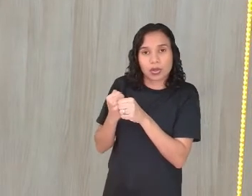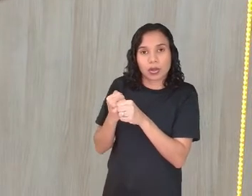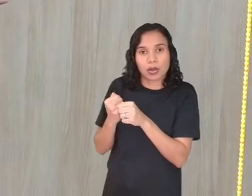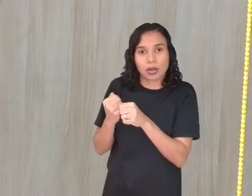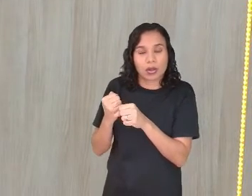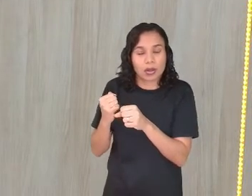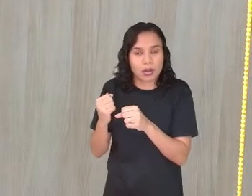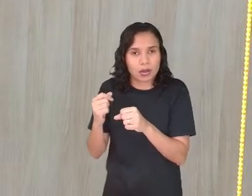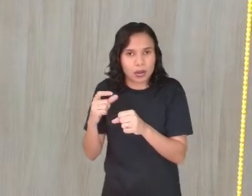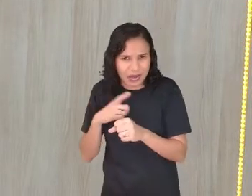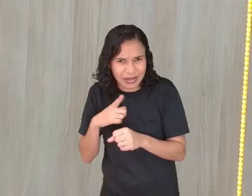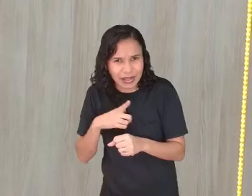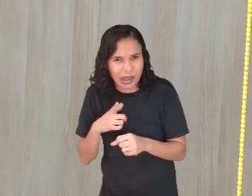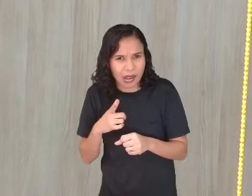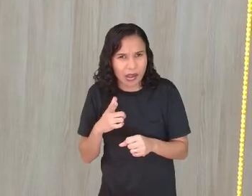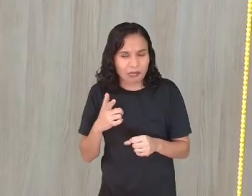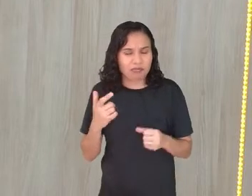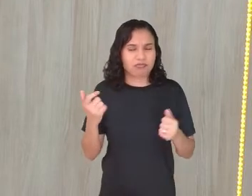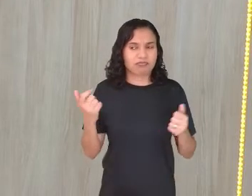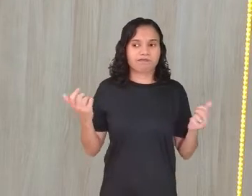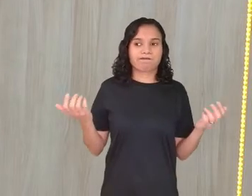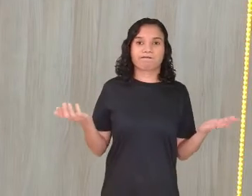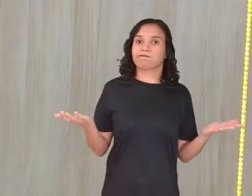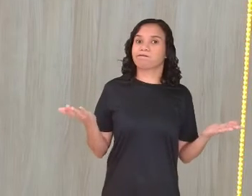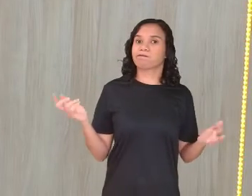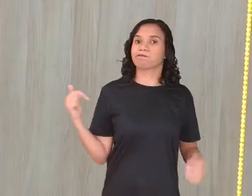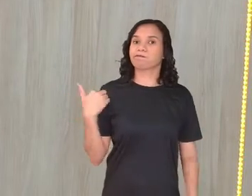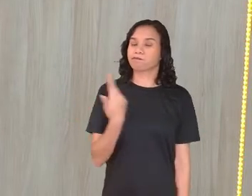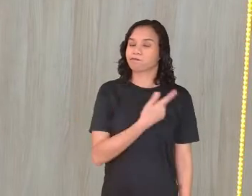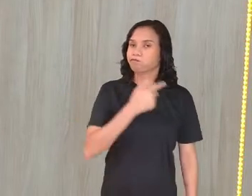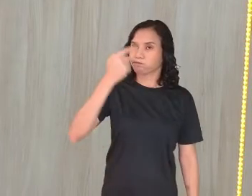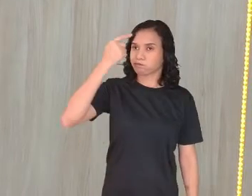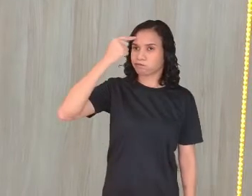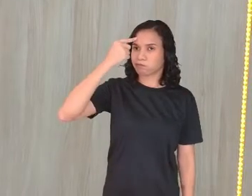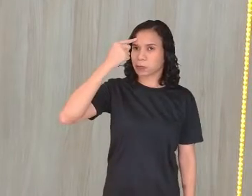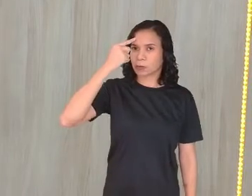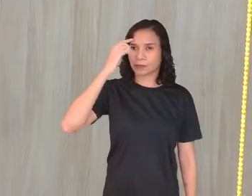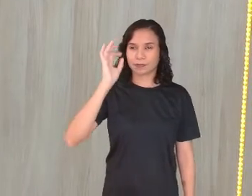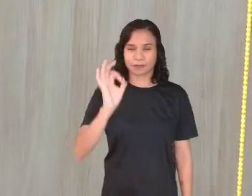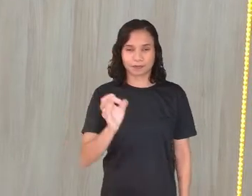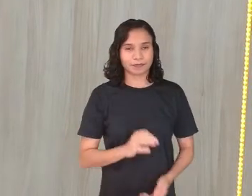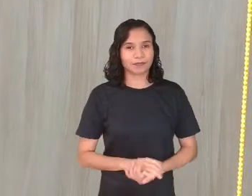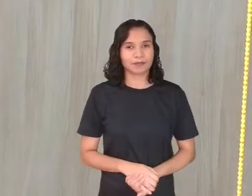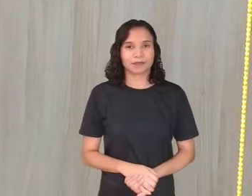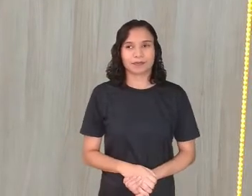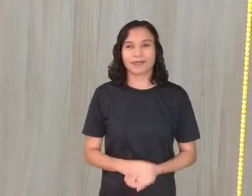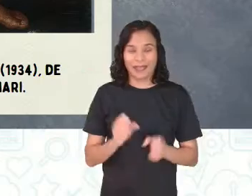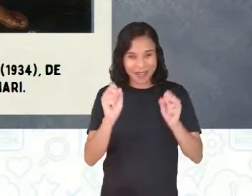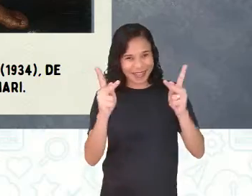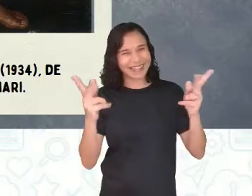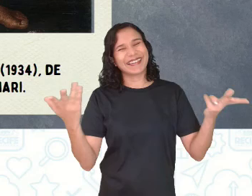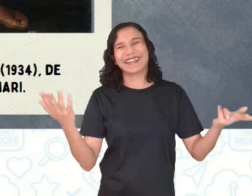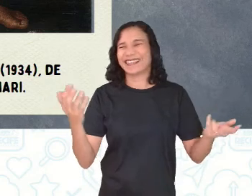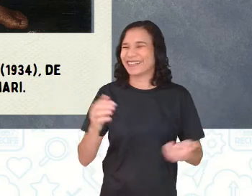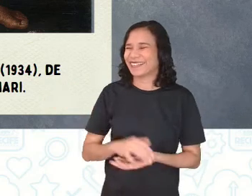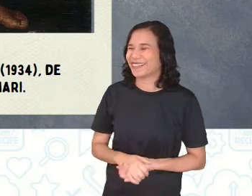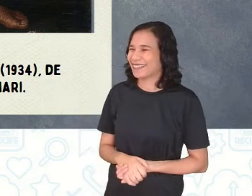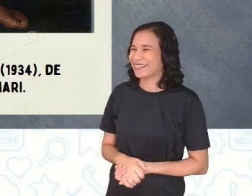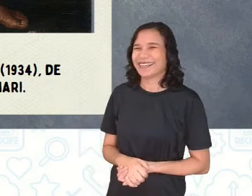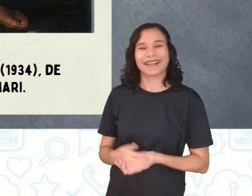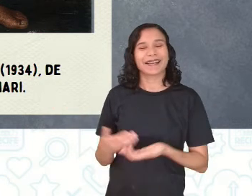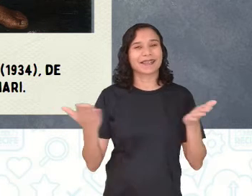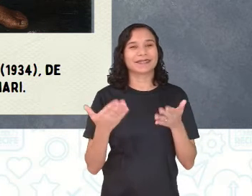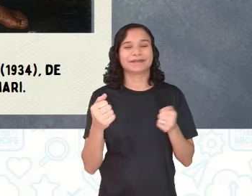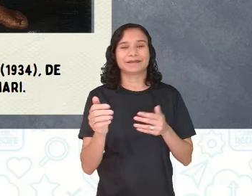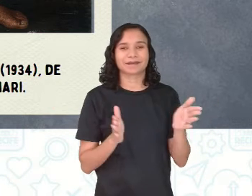uma moradia? Será? E aí fica essa reflexão, ok? Ok. Ok. Então, veja